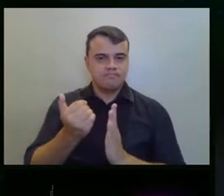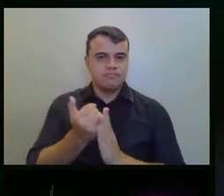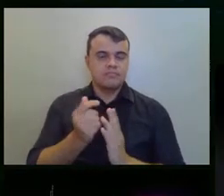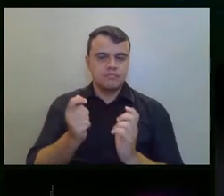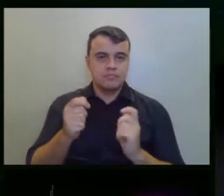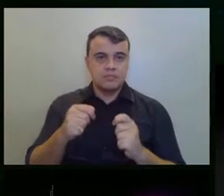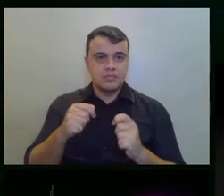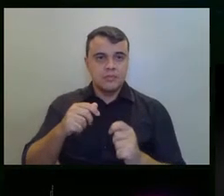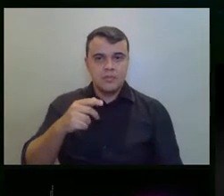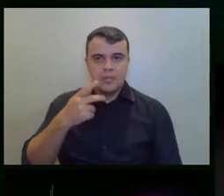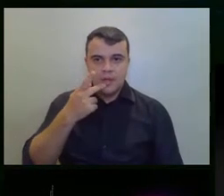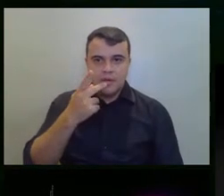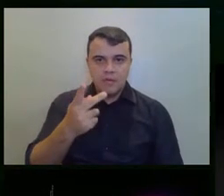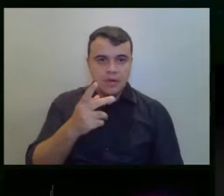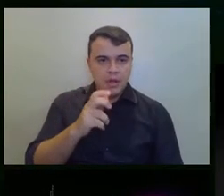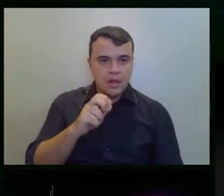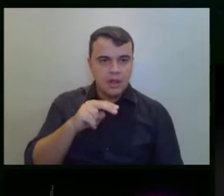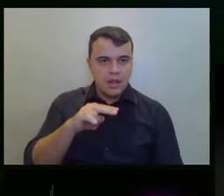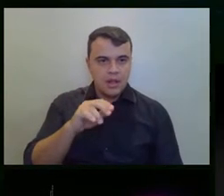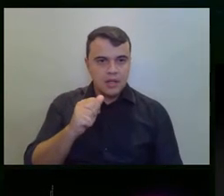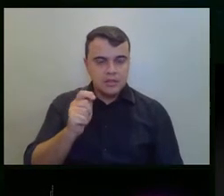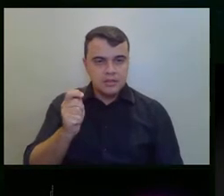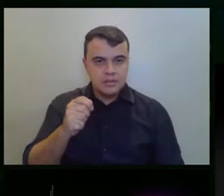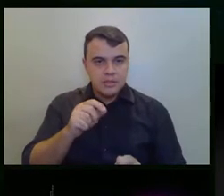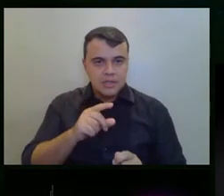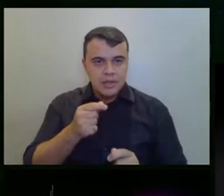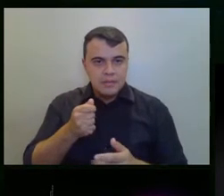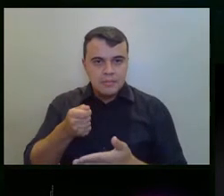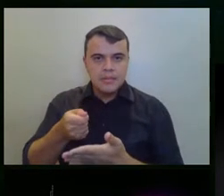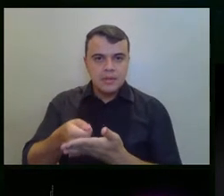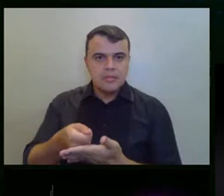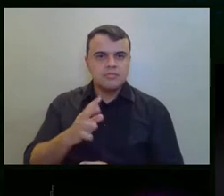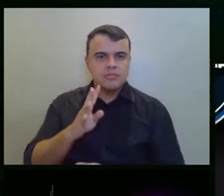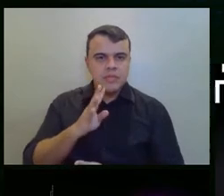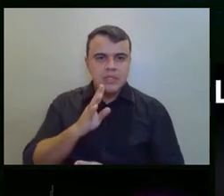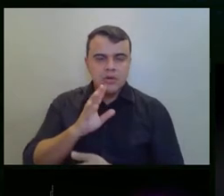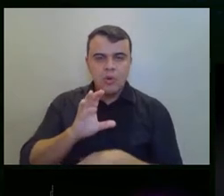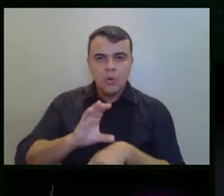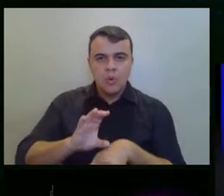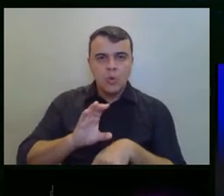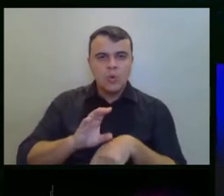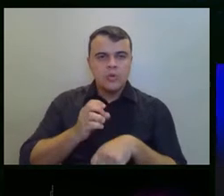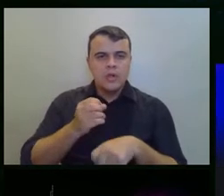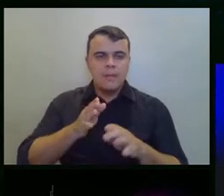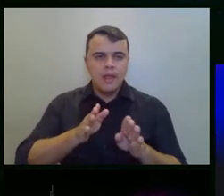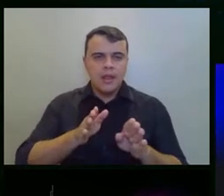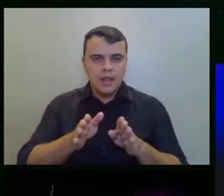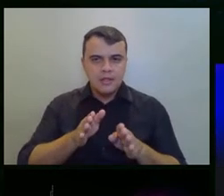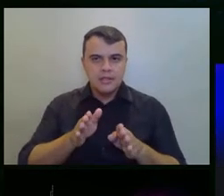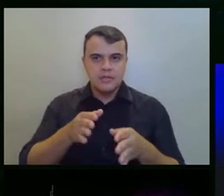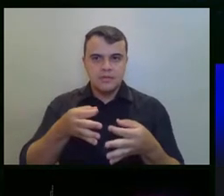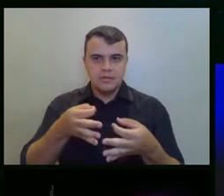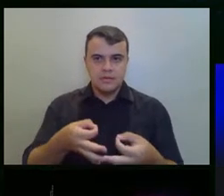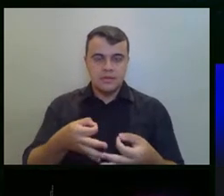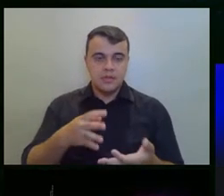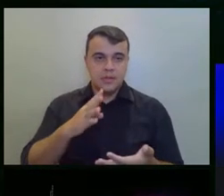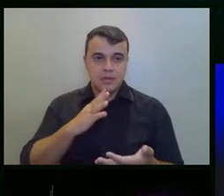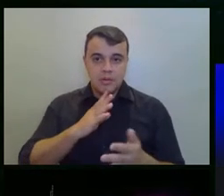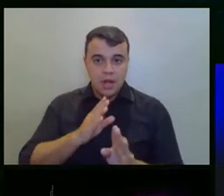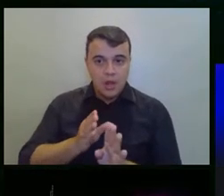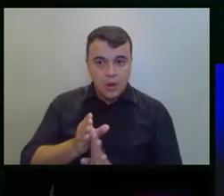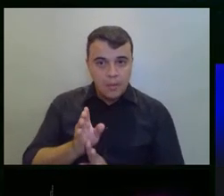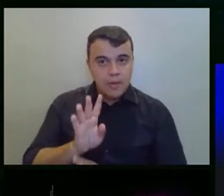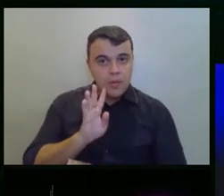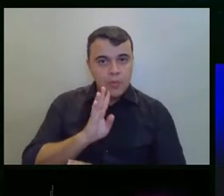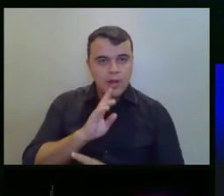o hermain o Hernani tá falando aí que vale cada centavo realmente é um curso super acessível e daí tem uma coisa super legal também